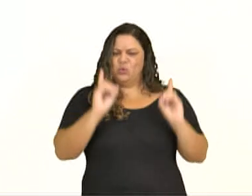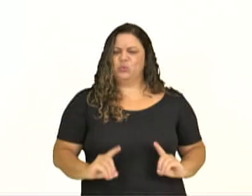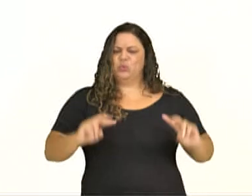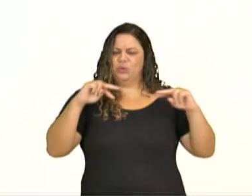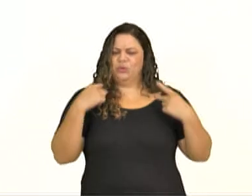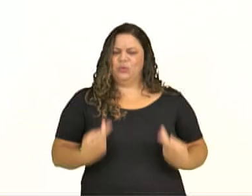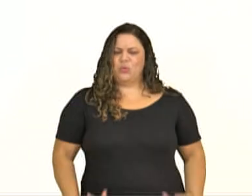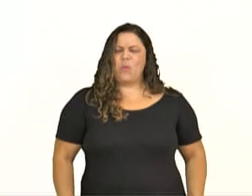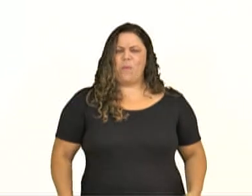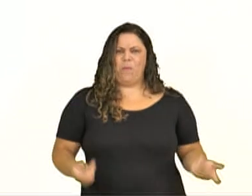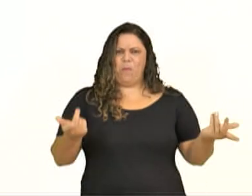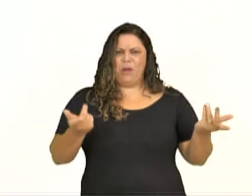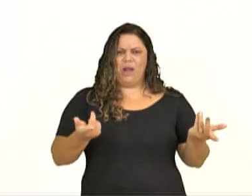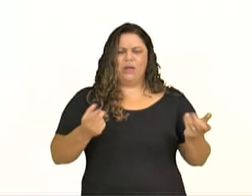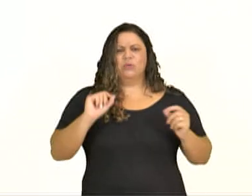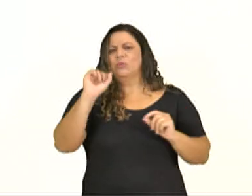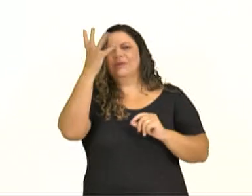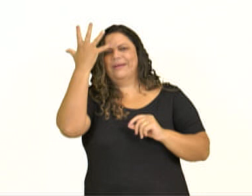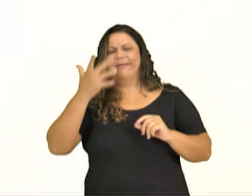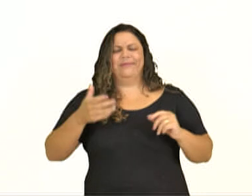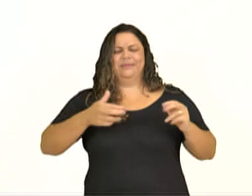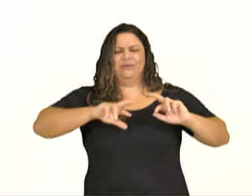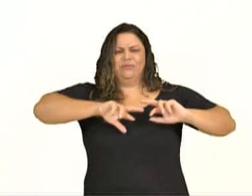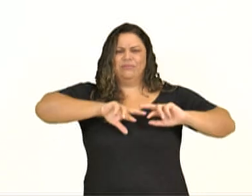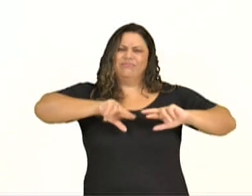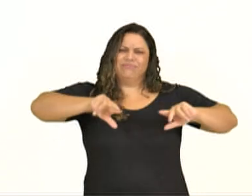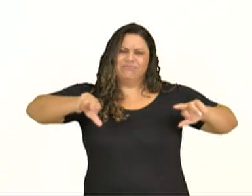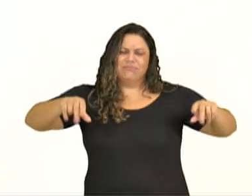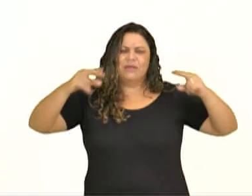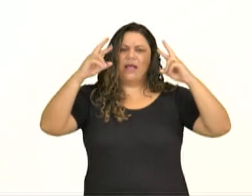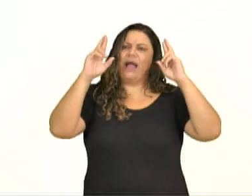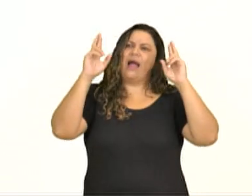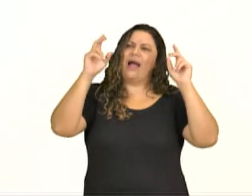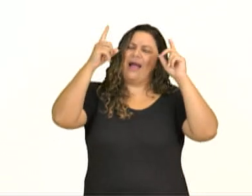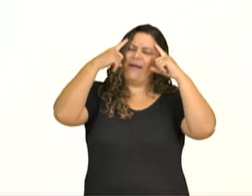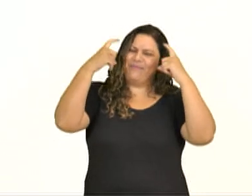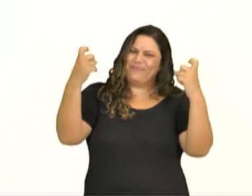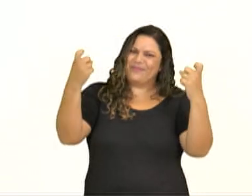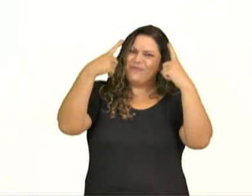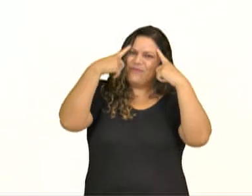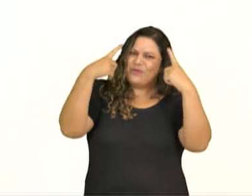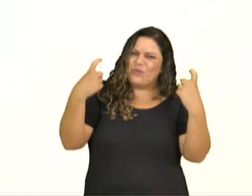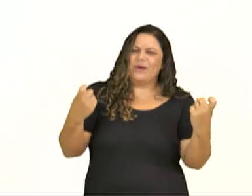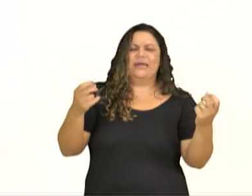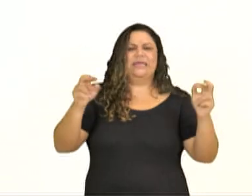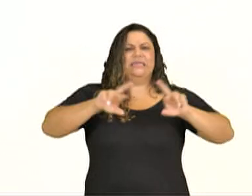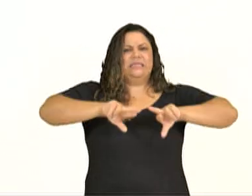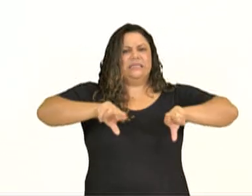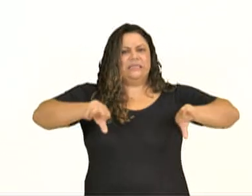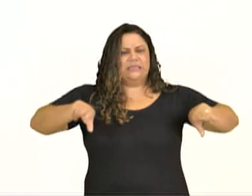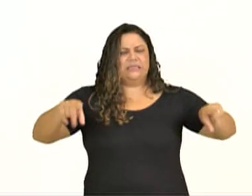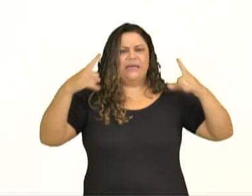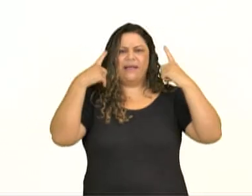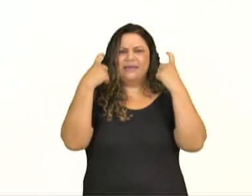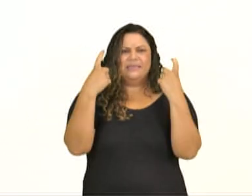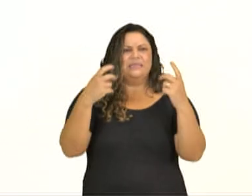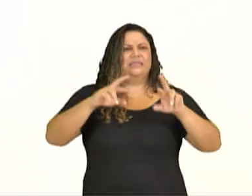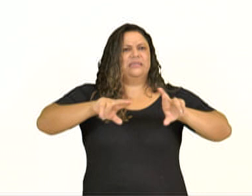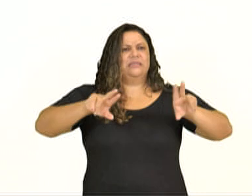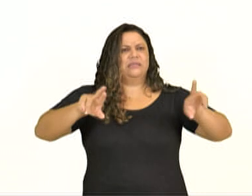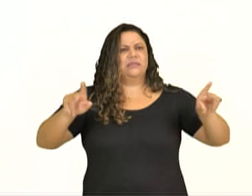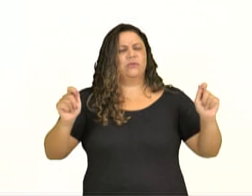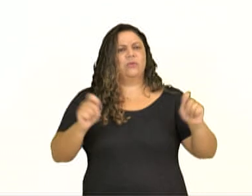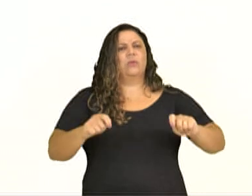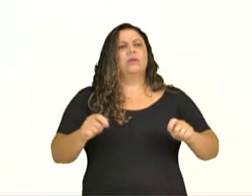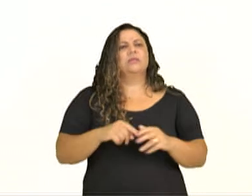atos bárbaros que ultrajaram a consciência da humanidade. A palavra em destaque significa, observe que em destaque está em negrito